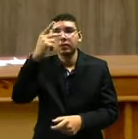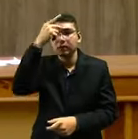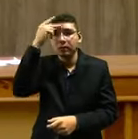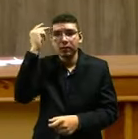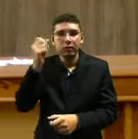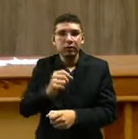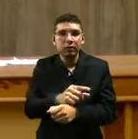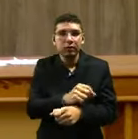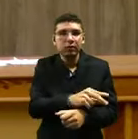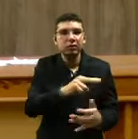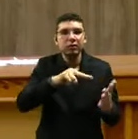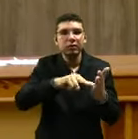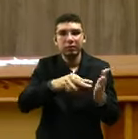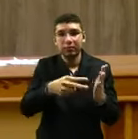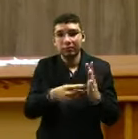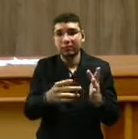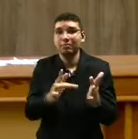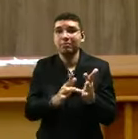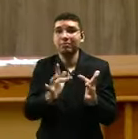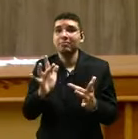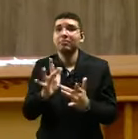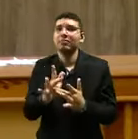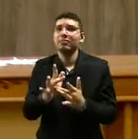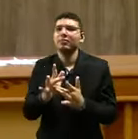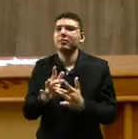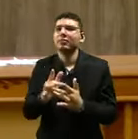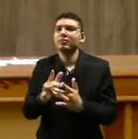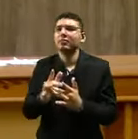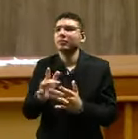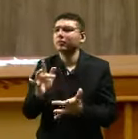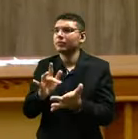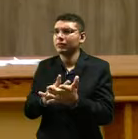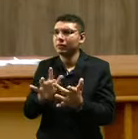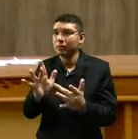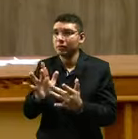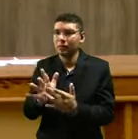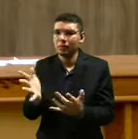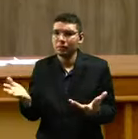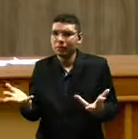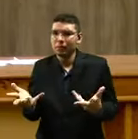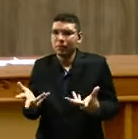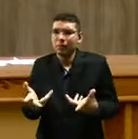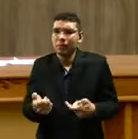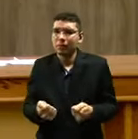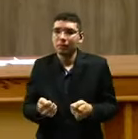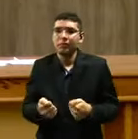semeador maravilhoso e ele não vai ter sucesso em três tipos de